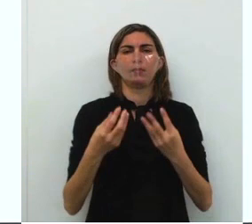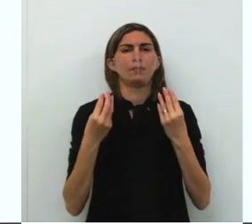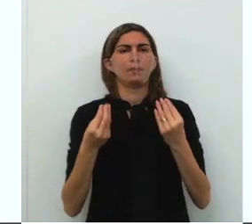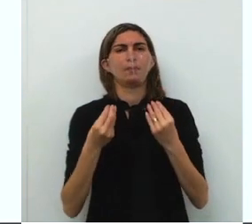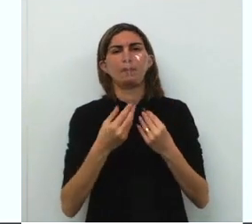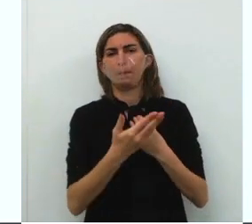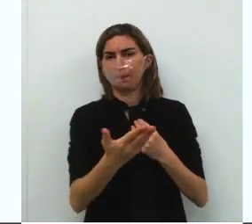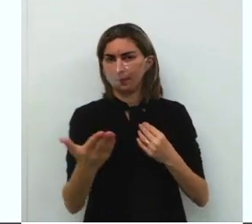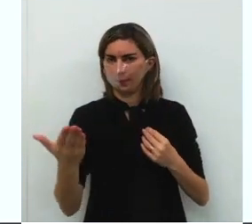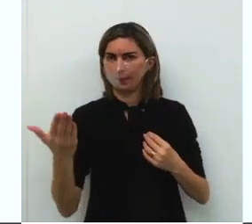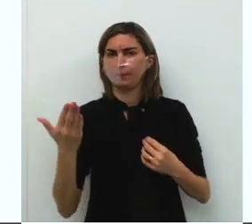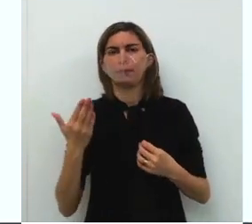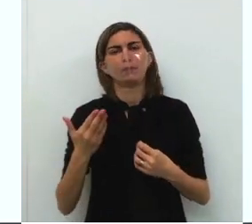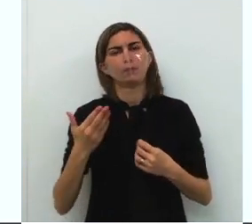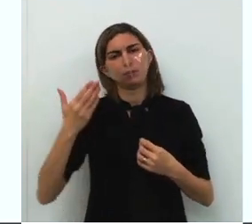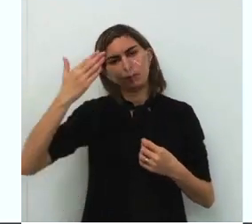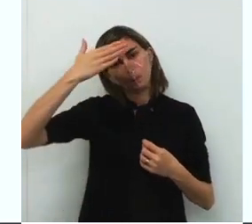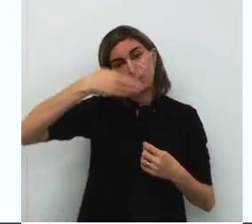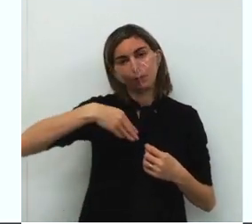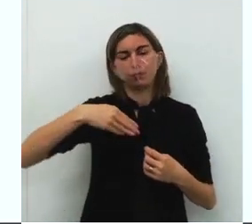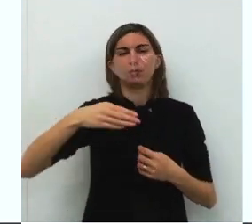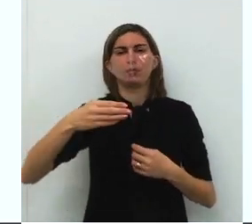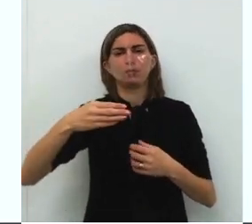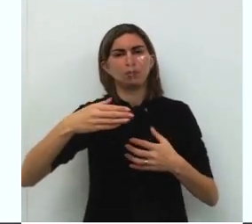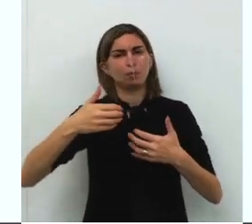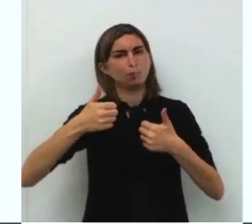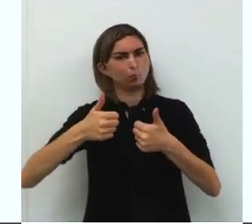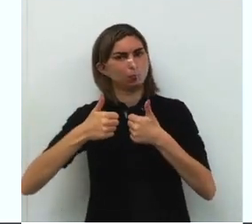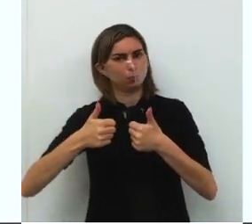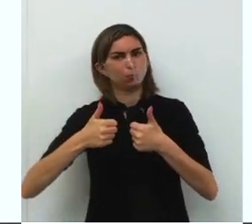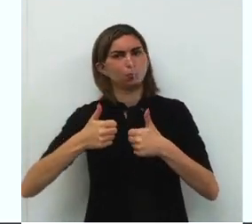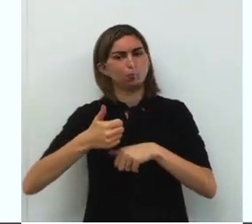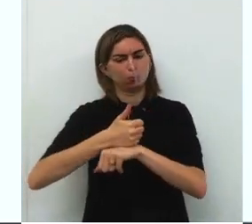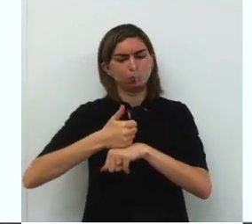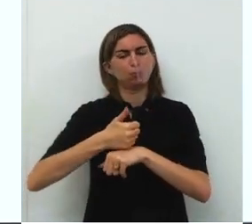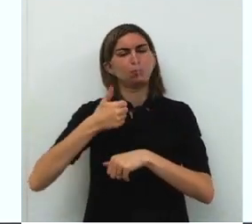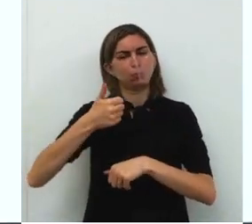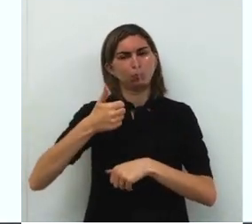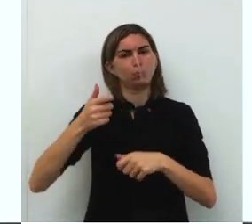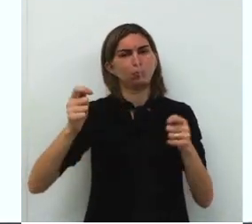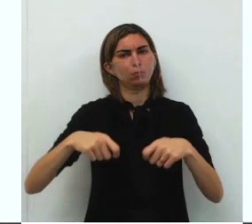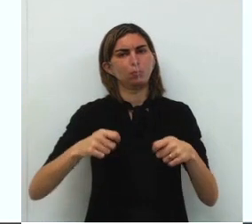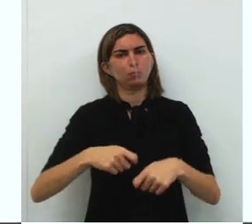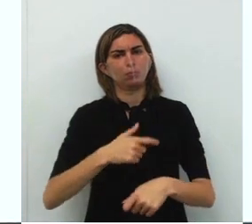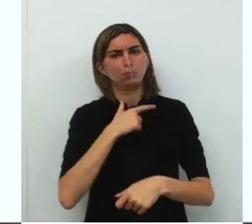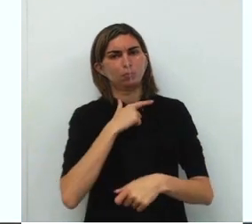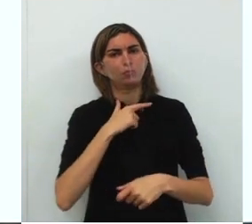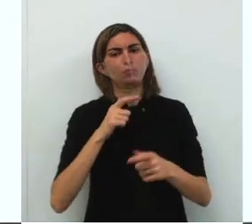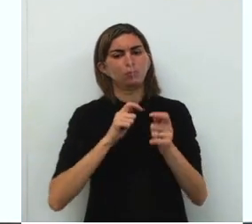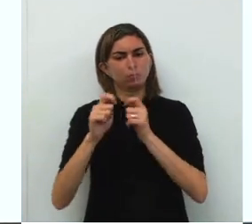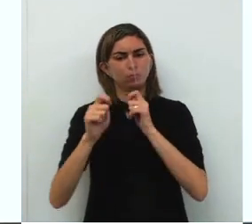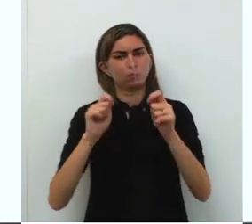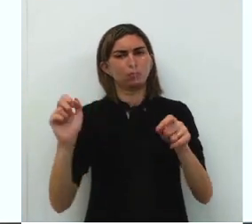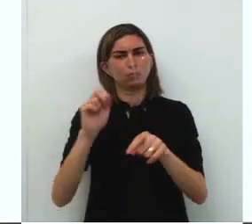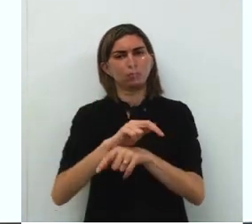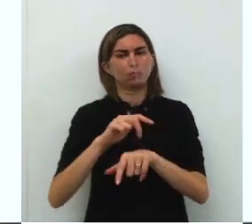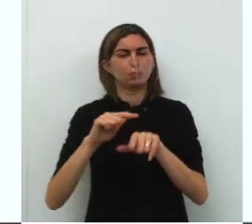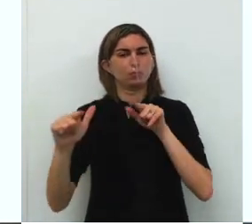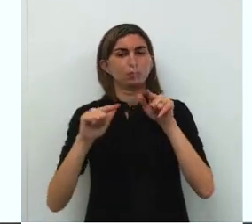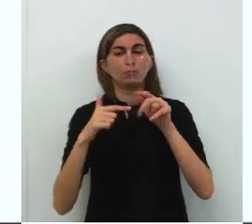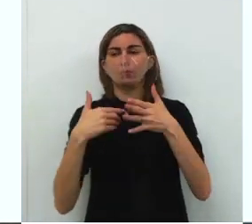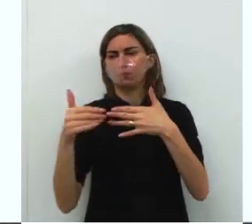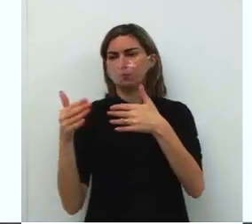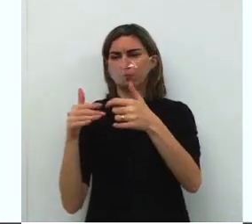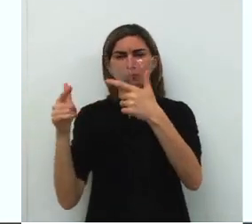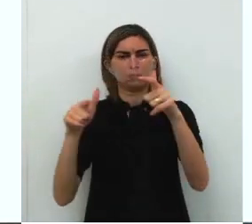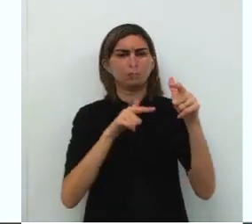Para que você prove que você está apto a exercer essa função. É a famosa entrevista de emprego. Em